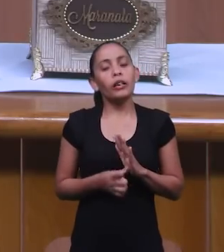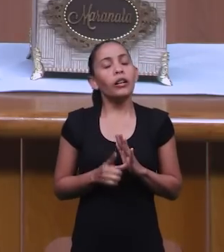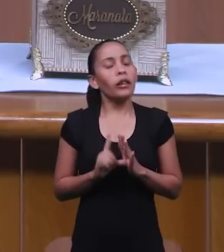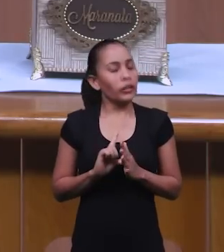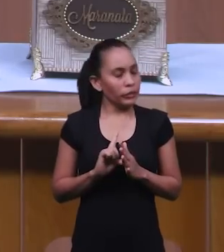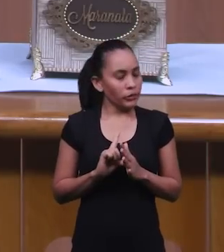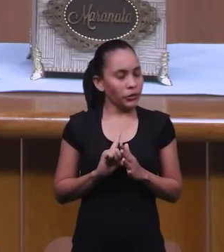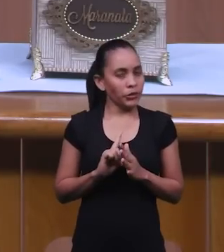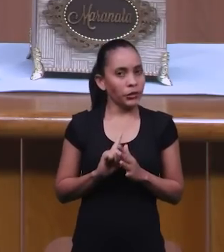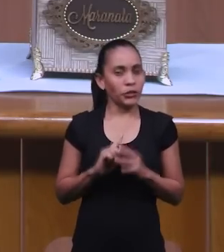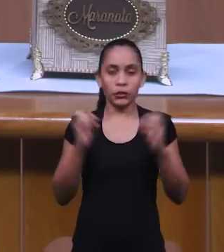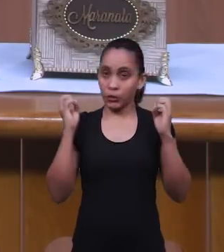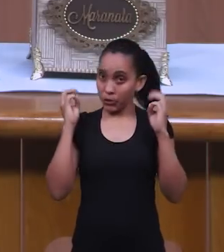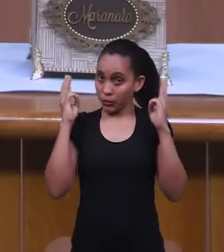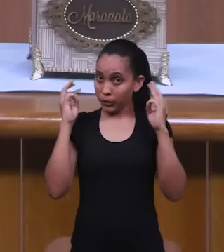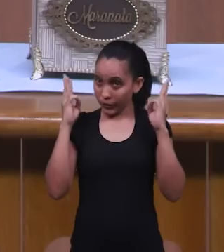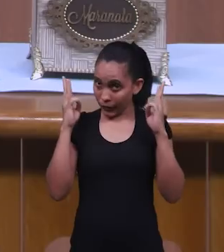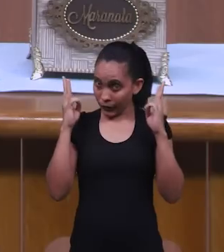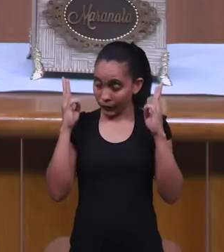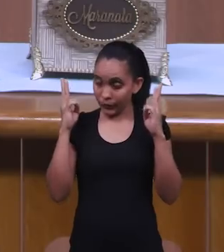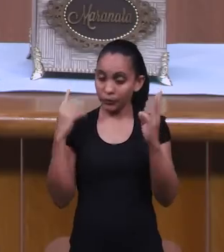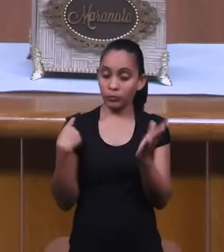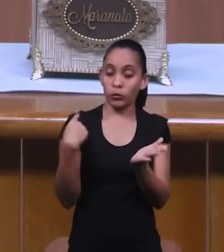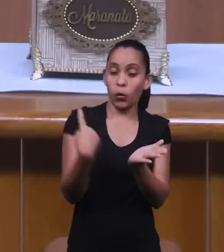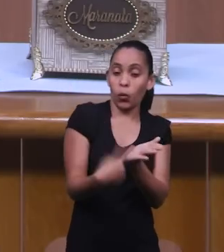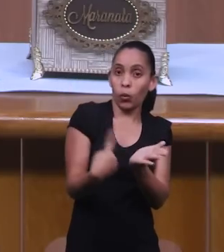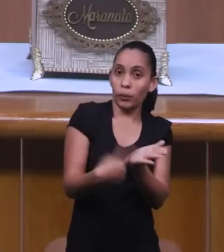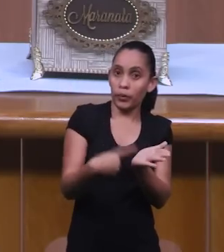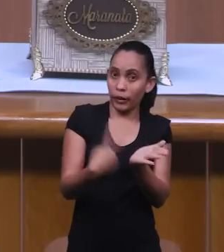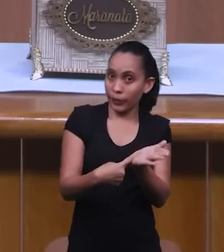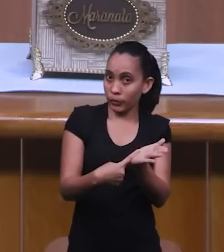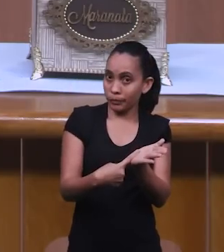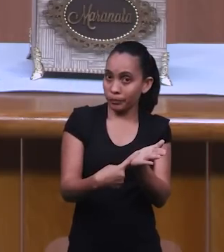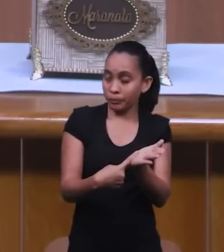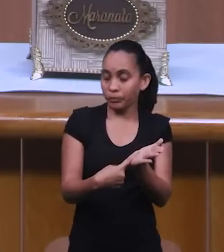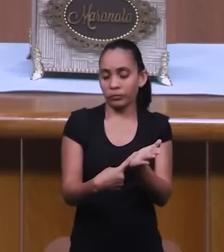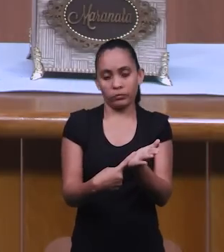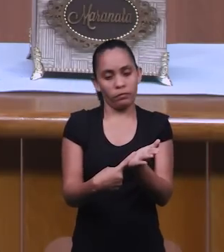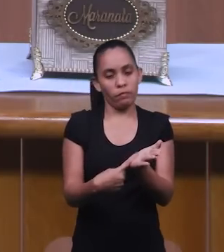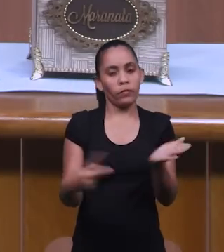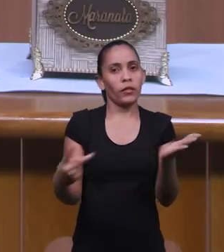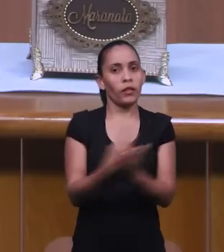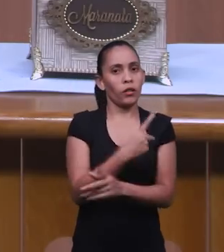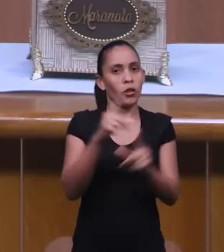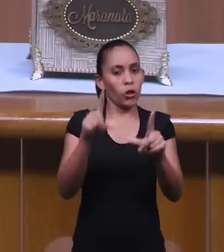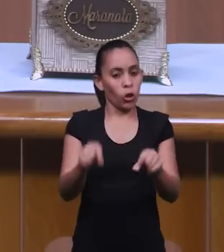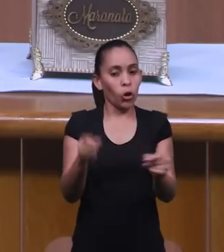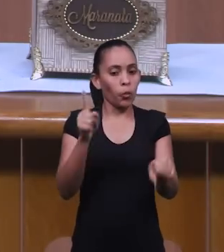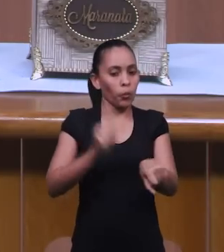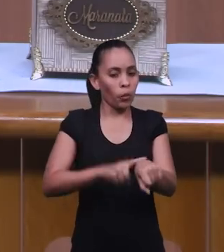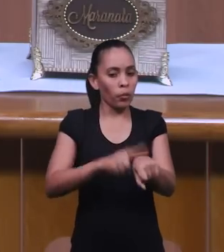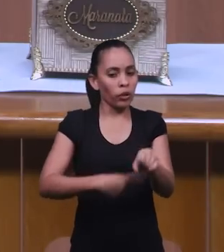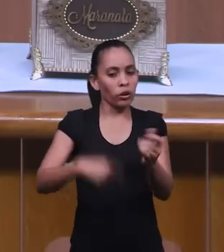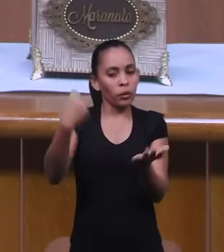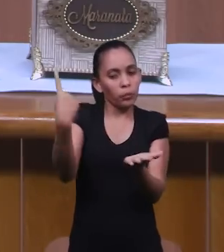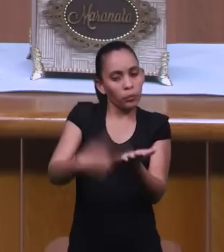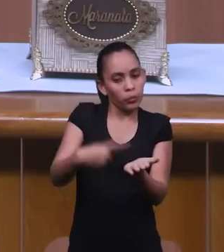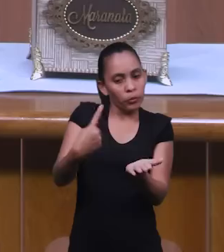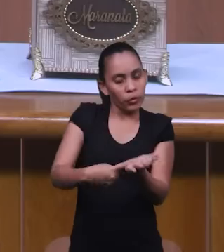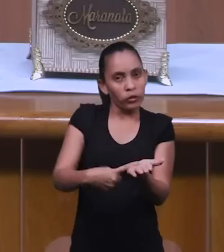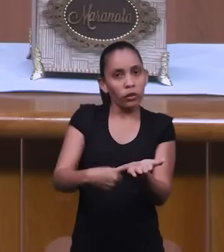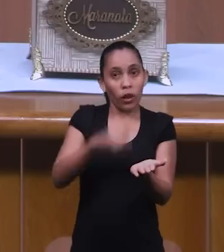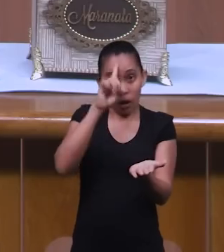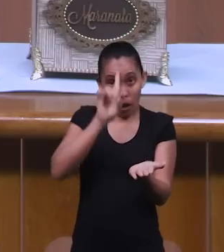Antes de Moisés fazer o acordo, porque a partir do acordo feito entre Deus e